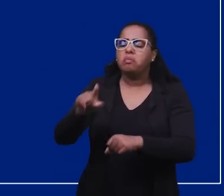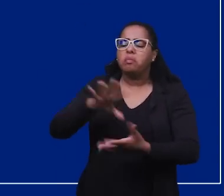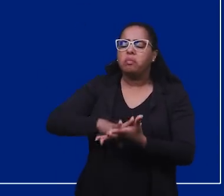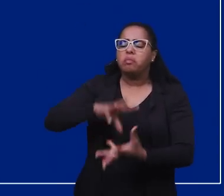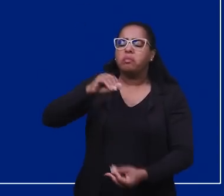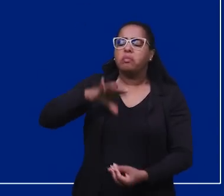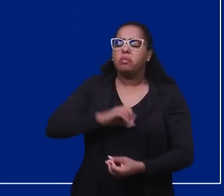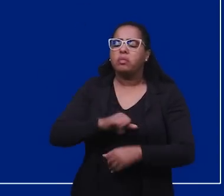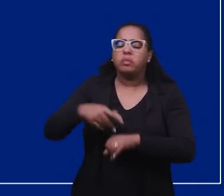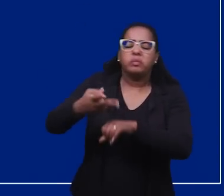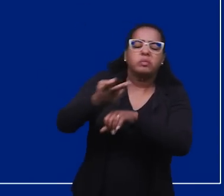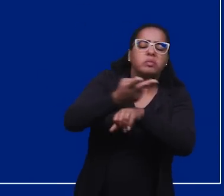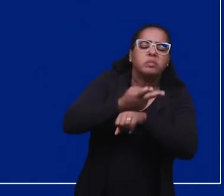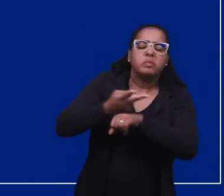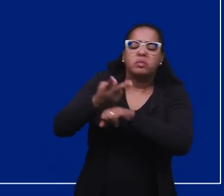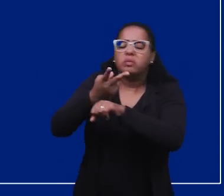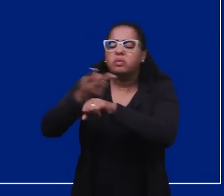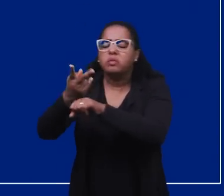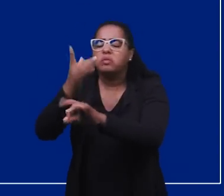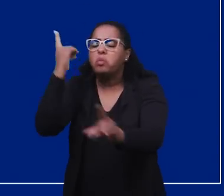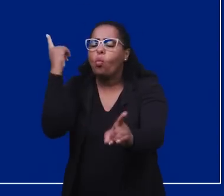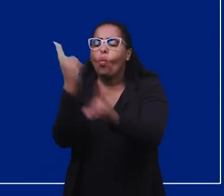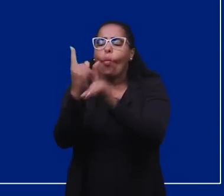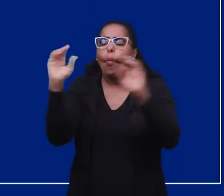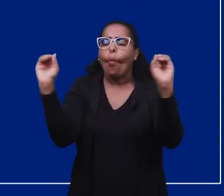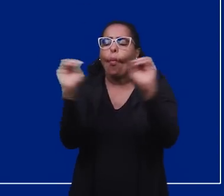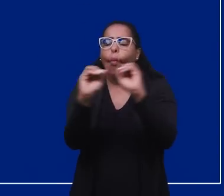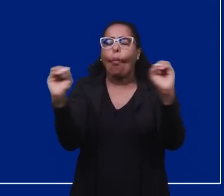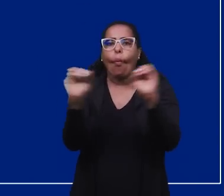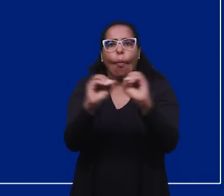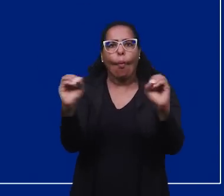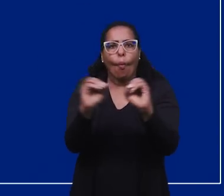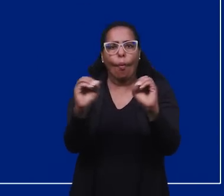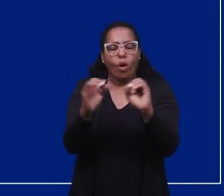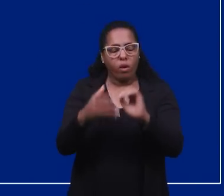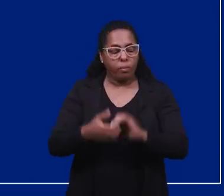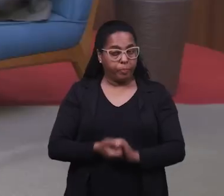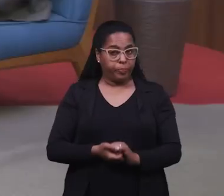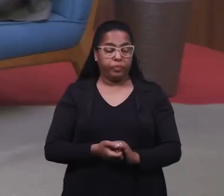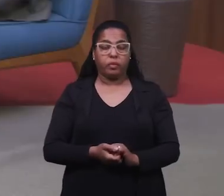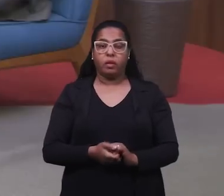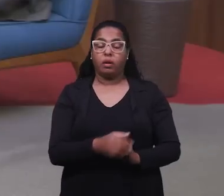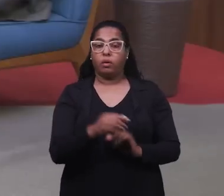alma. Busquei-o e não o achei. Nós temos duas vezes